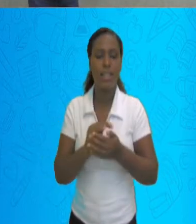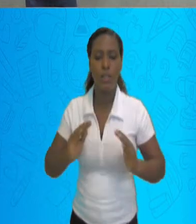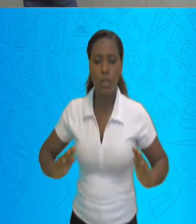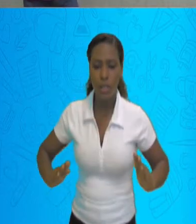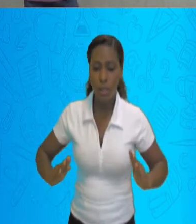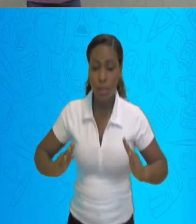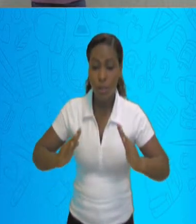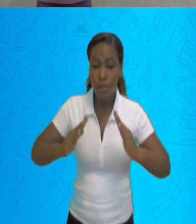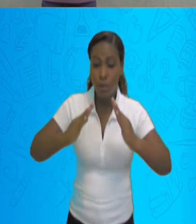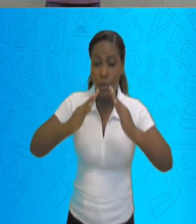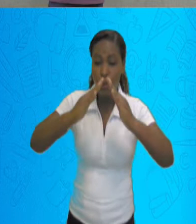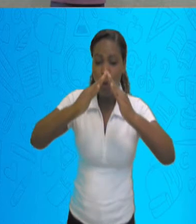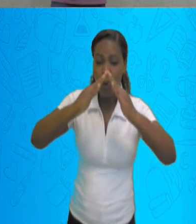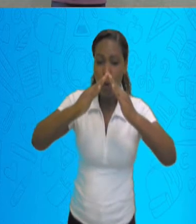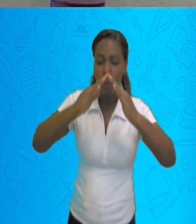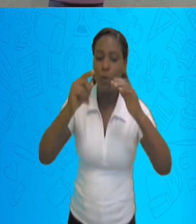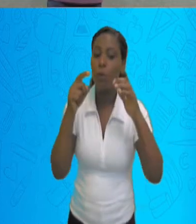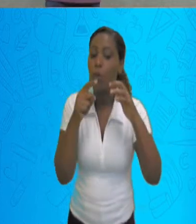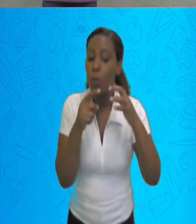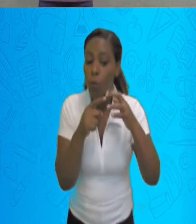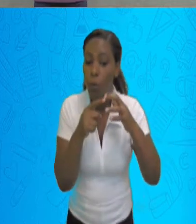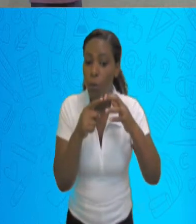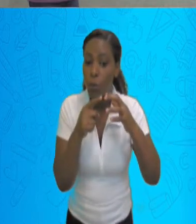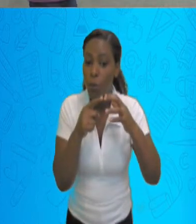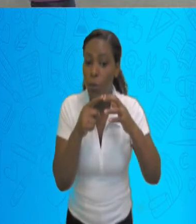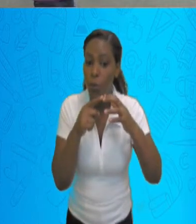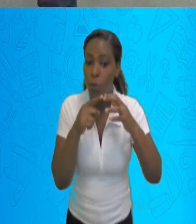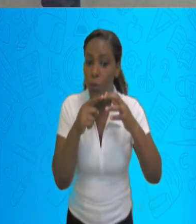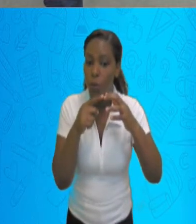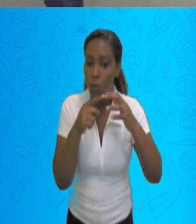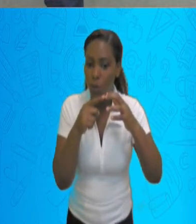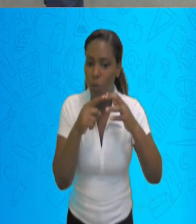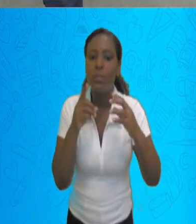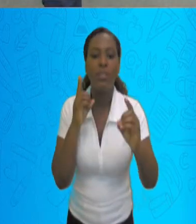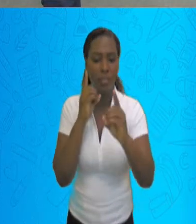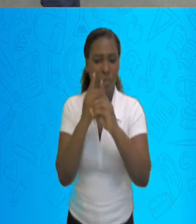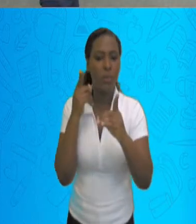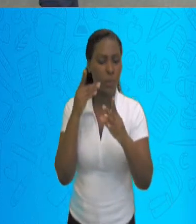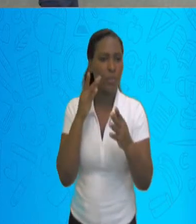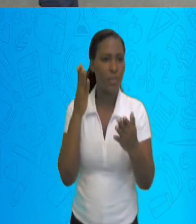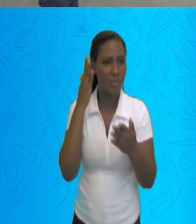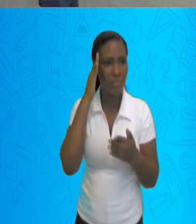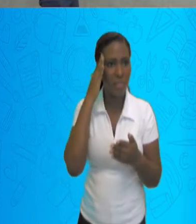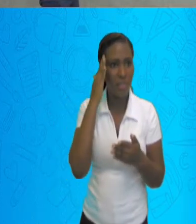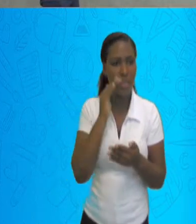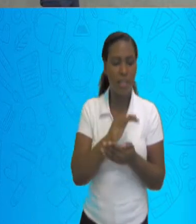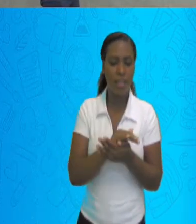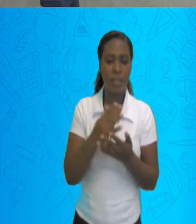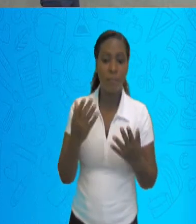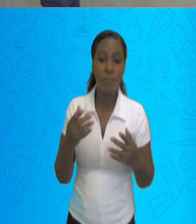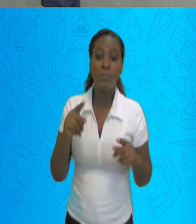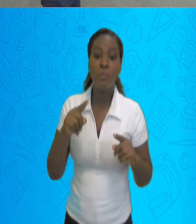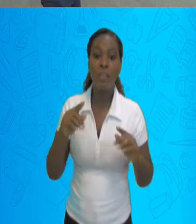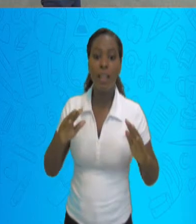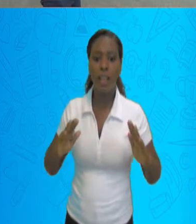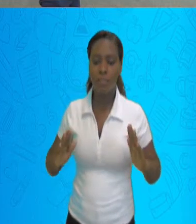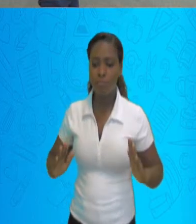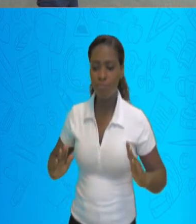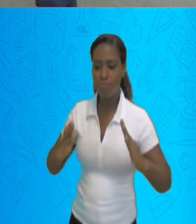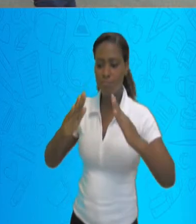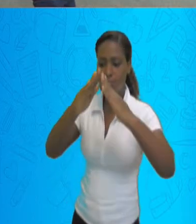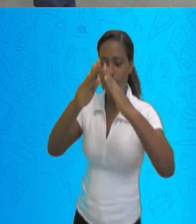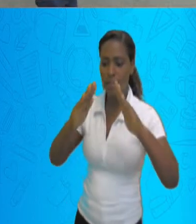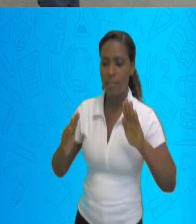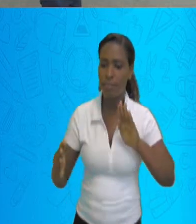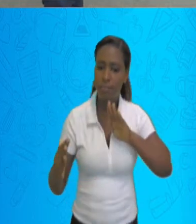Então, nós temos vários tipos de pirâmides. Então, temos aqui a pirâmide triangular, que tem a base de um triângulo,